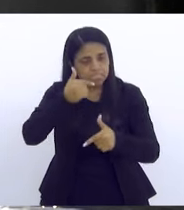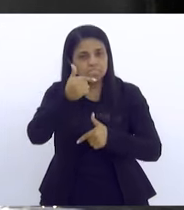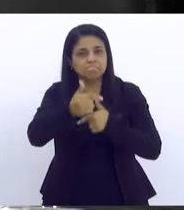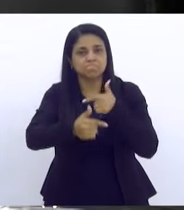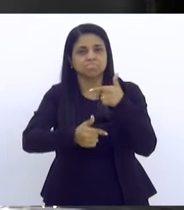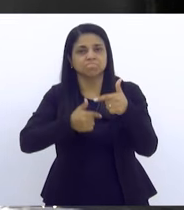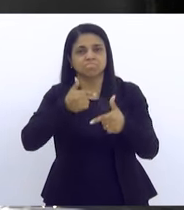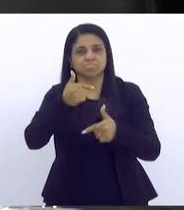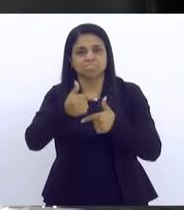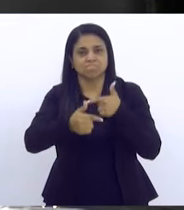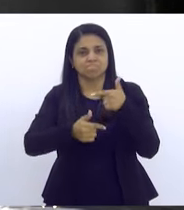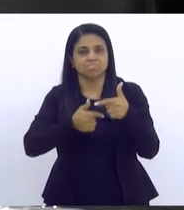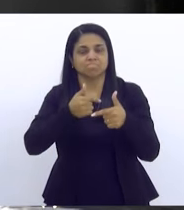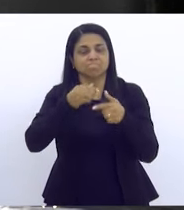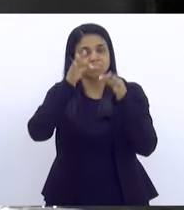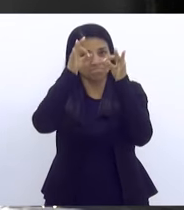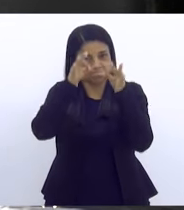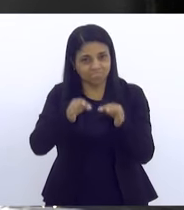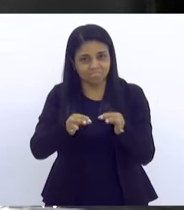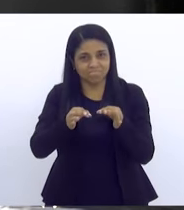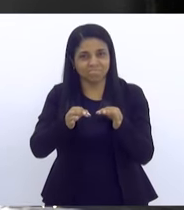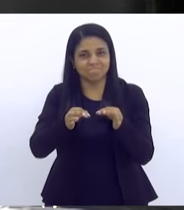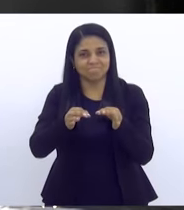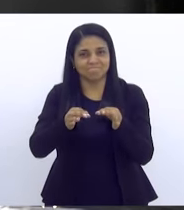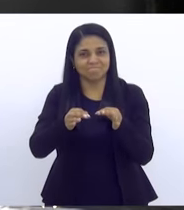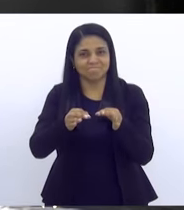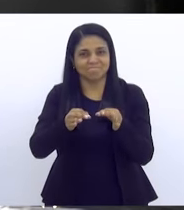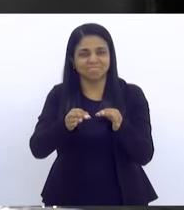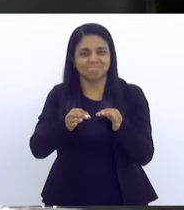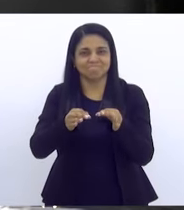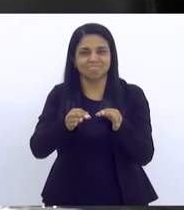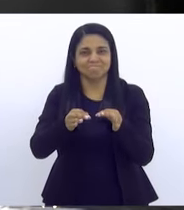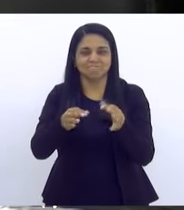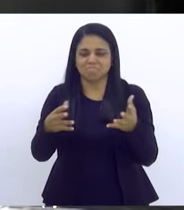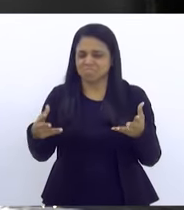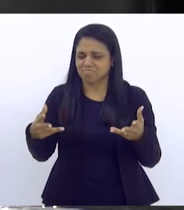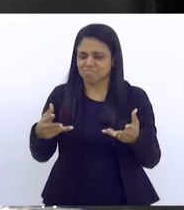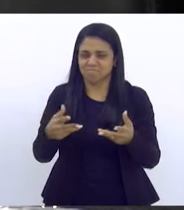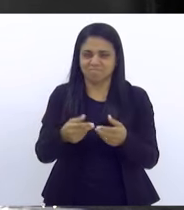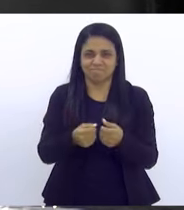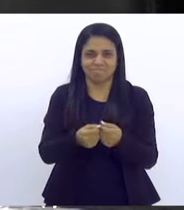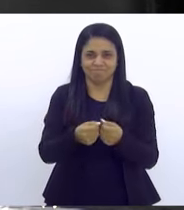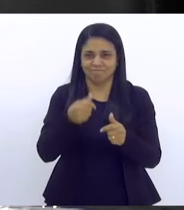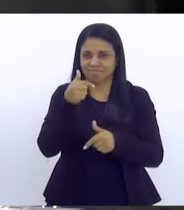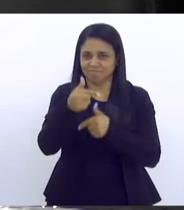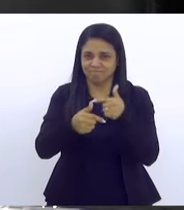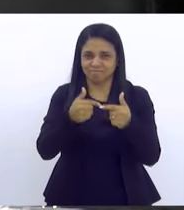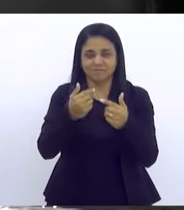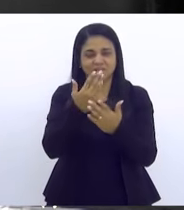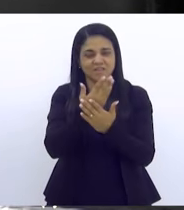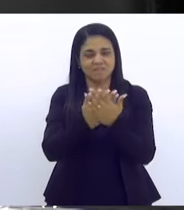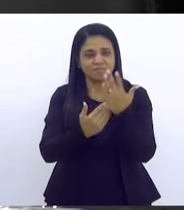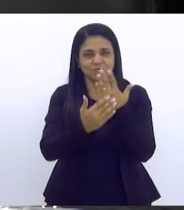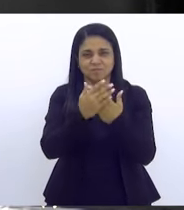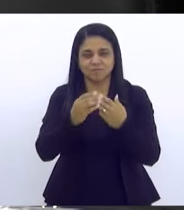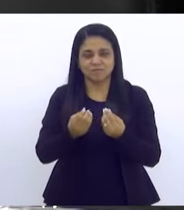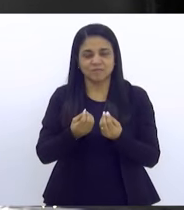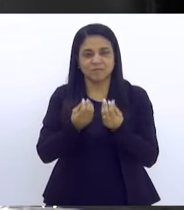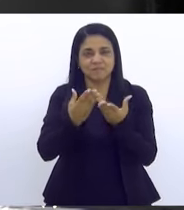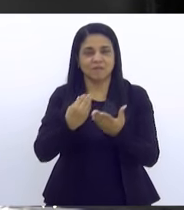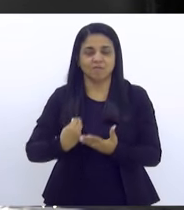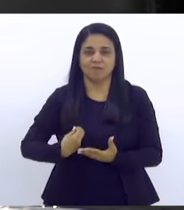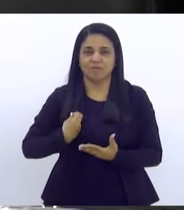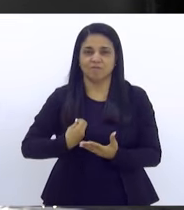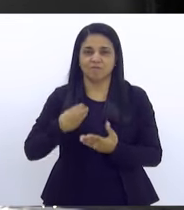mas com certeza muito recompensador, pois nós entregamos todas em tuas mãos,